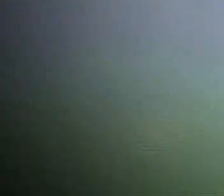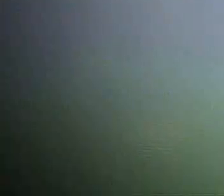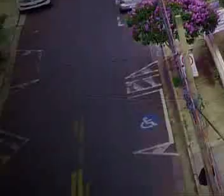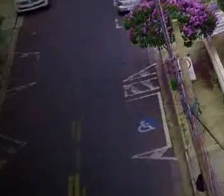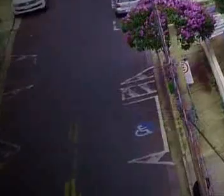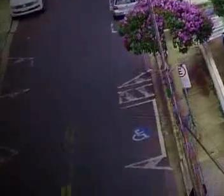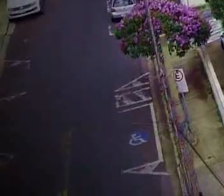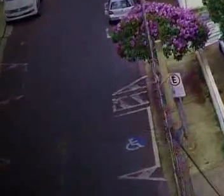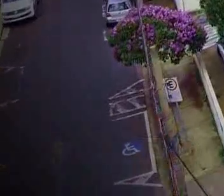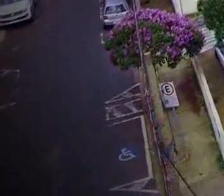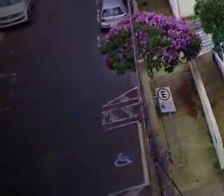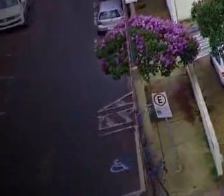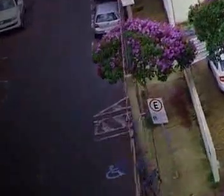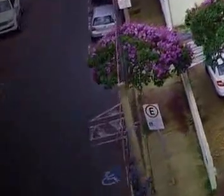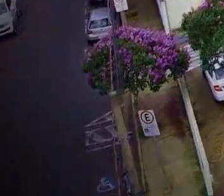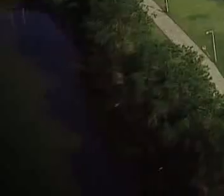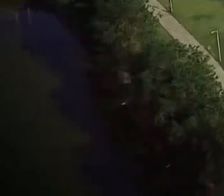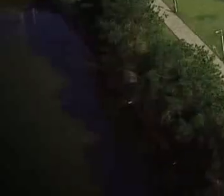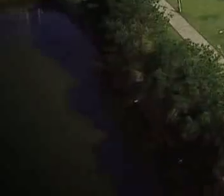e